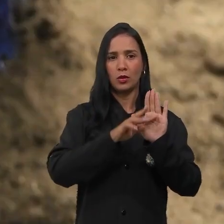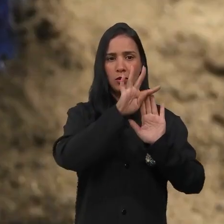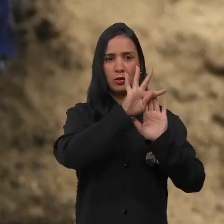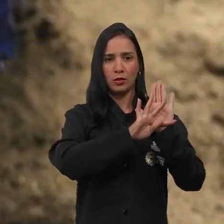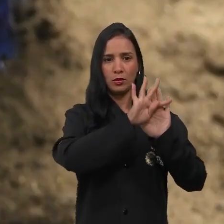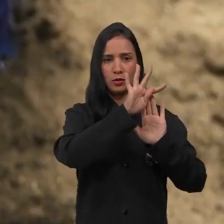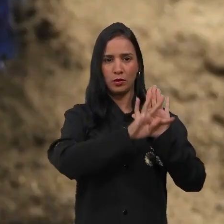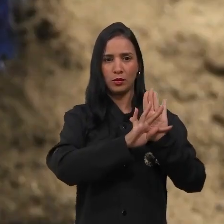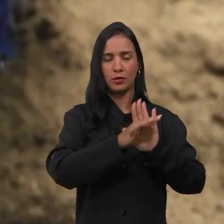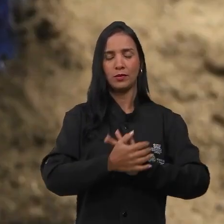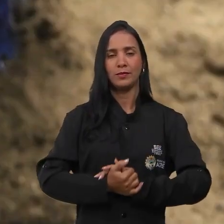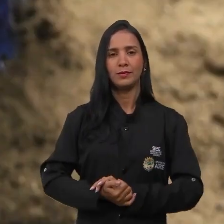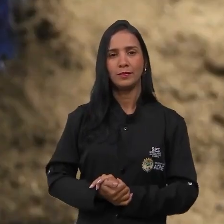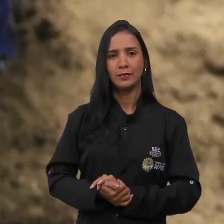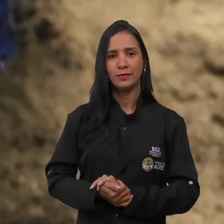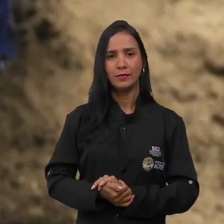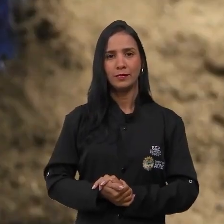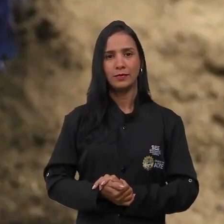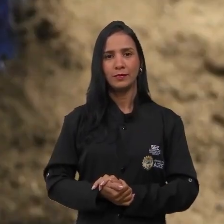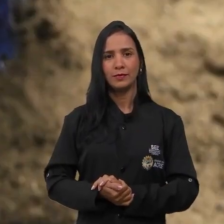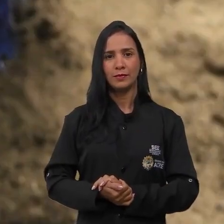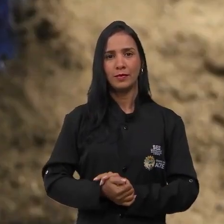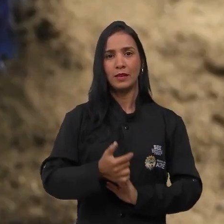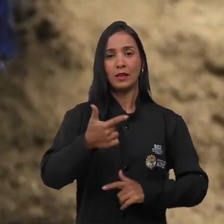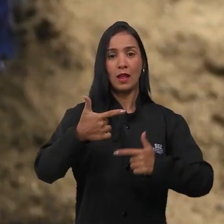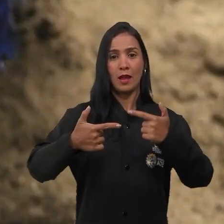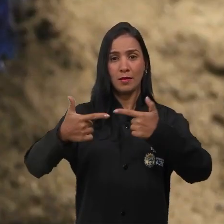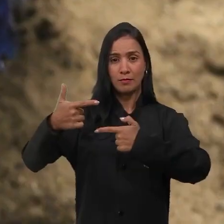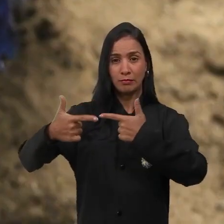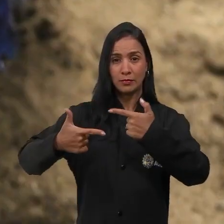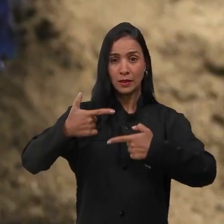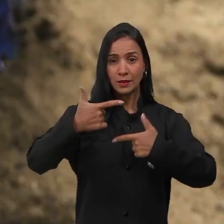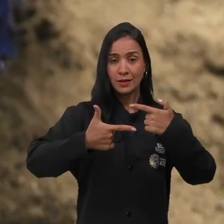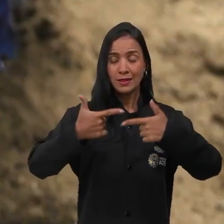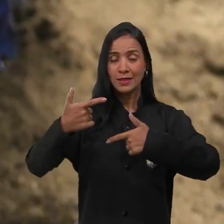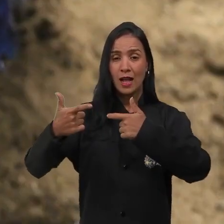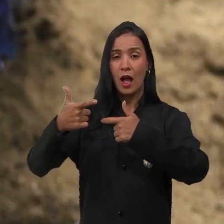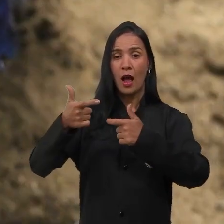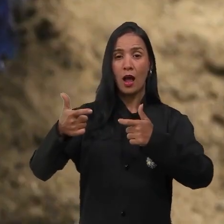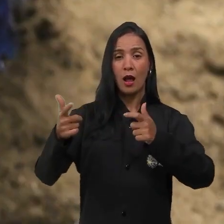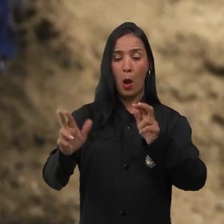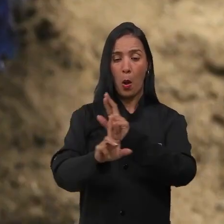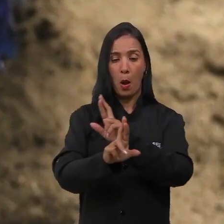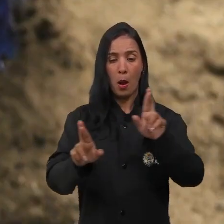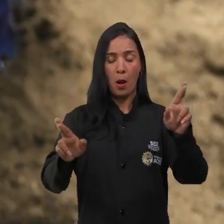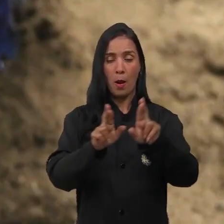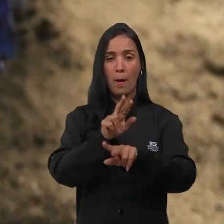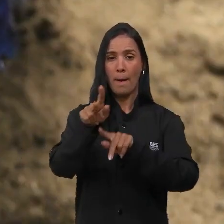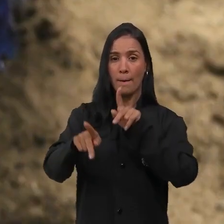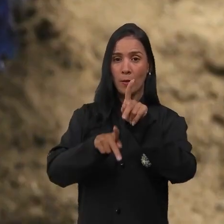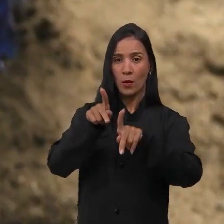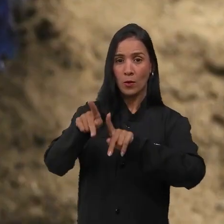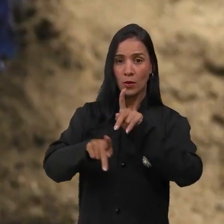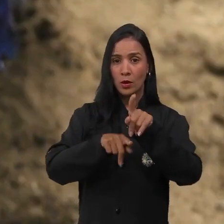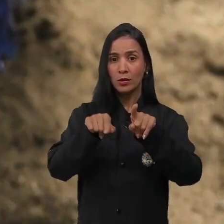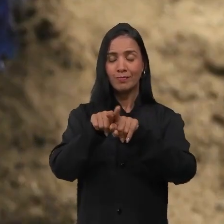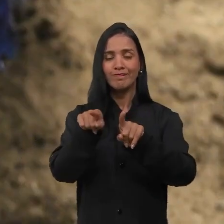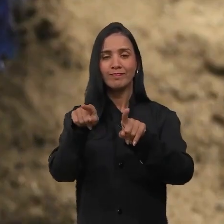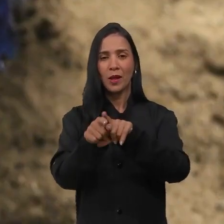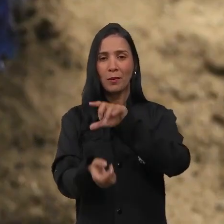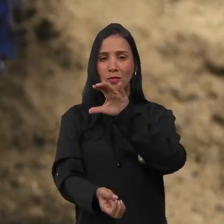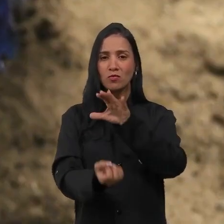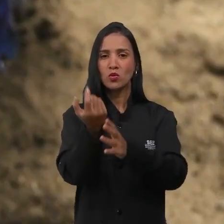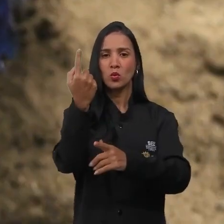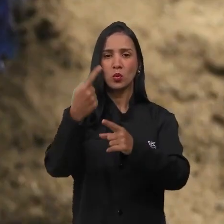que está destacado. As guerras civis são causadas aí pelas rivalidades étnicas entre populações